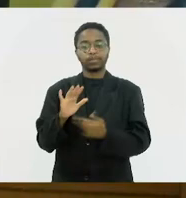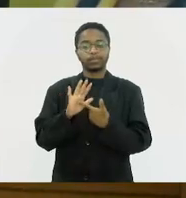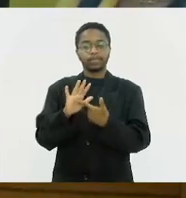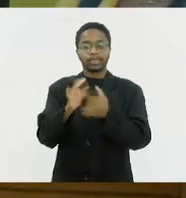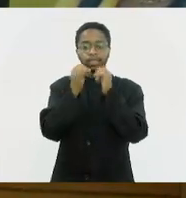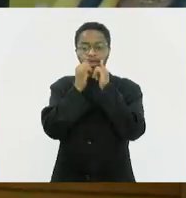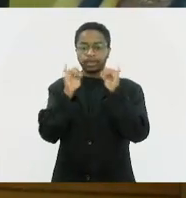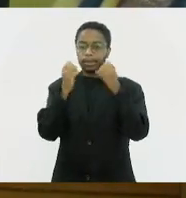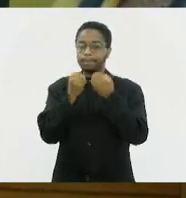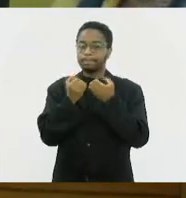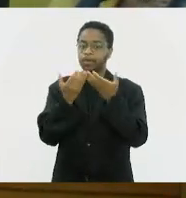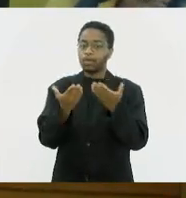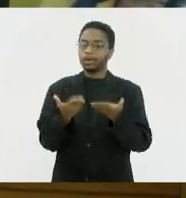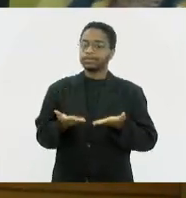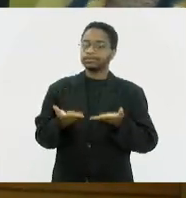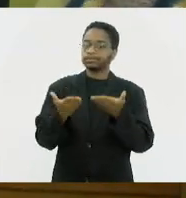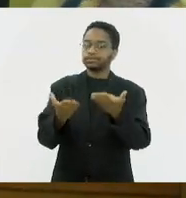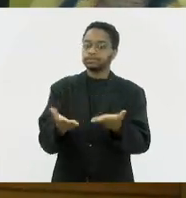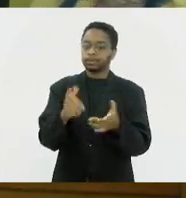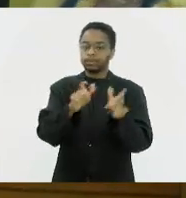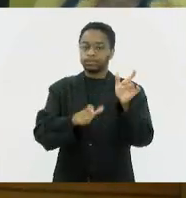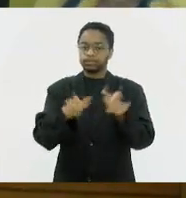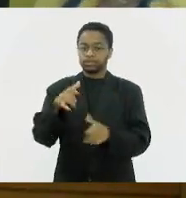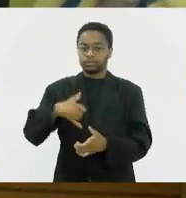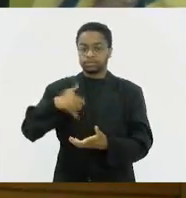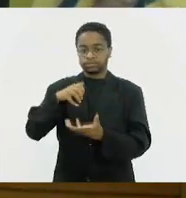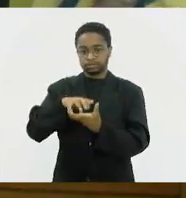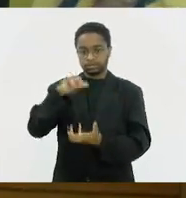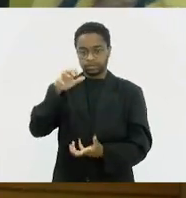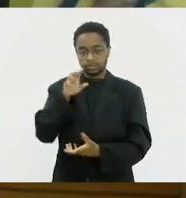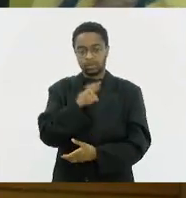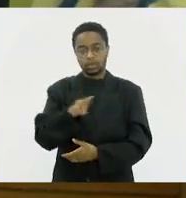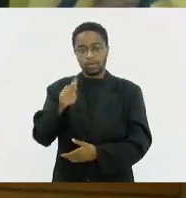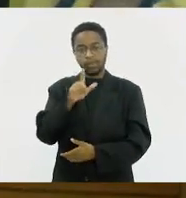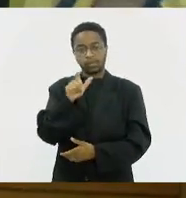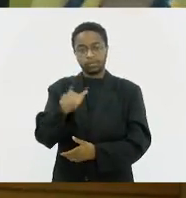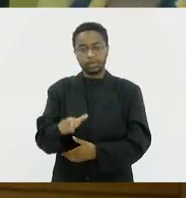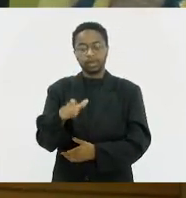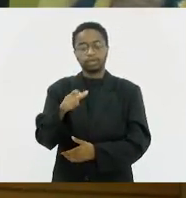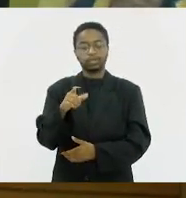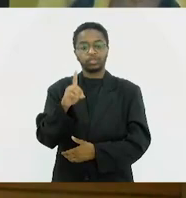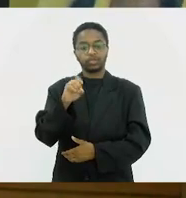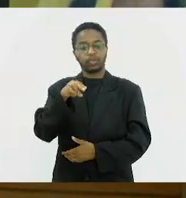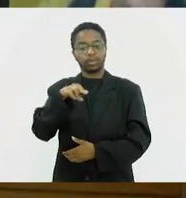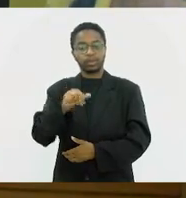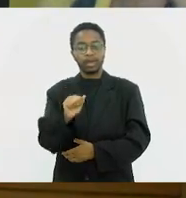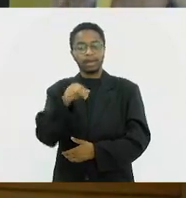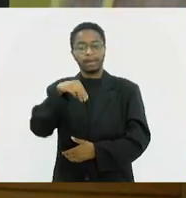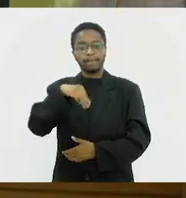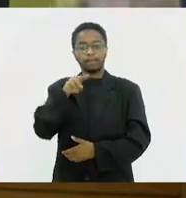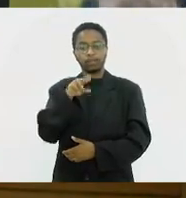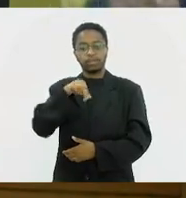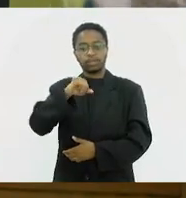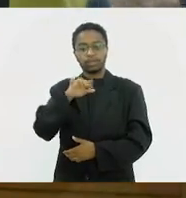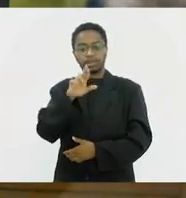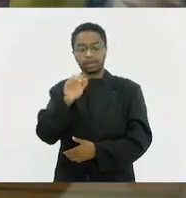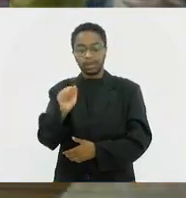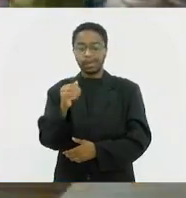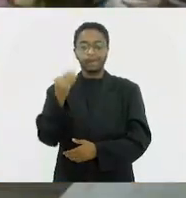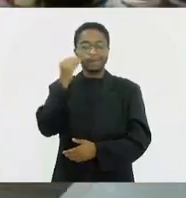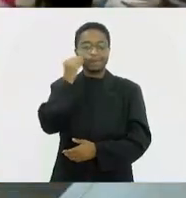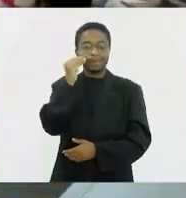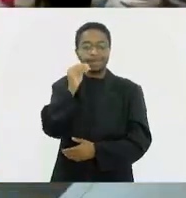nossos idosos. Será o espaço chamado Dona Munira. Muito obrigada, um beijo no coração de